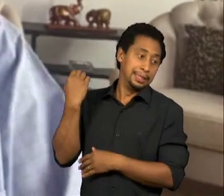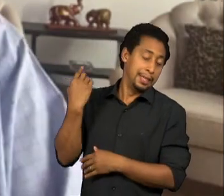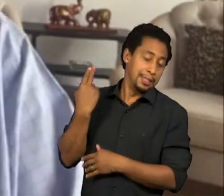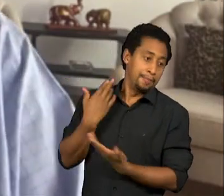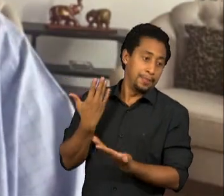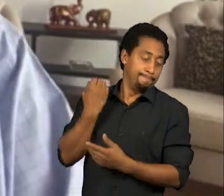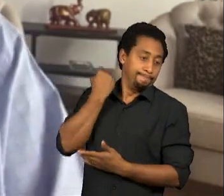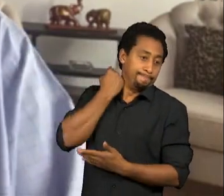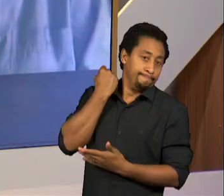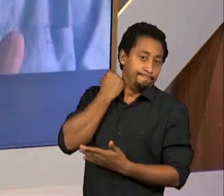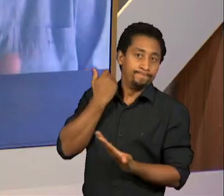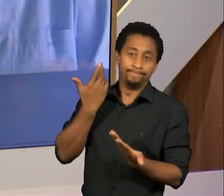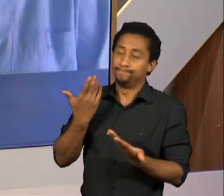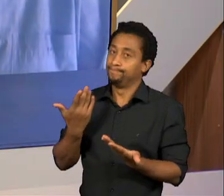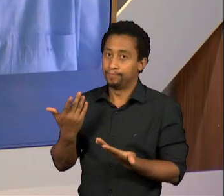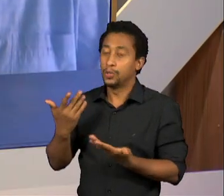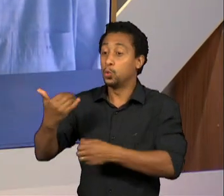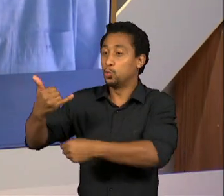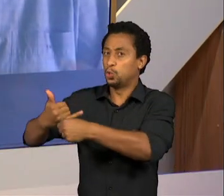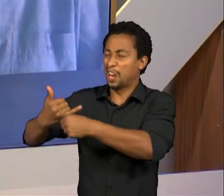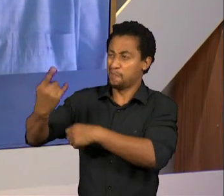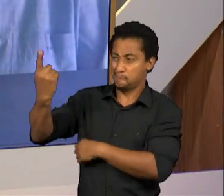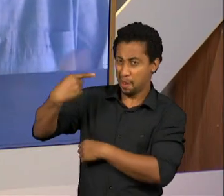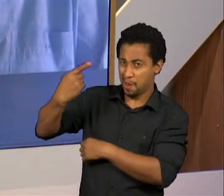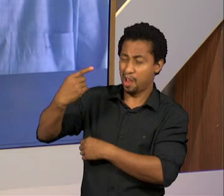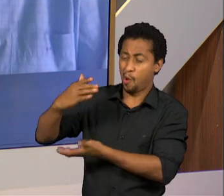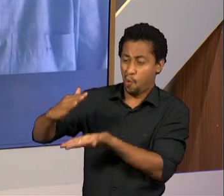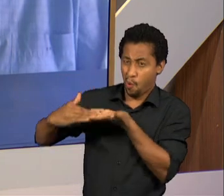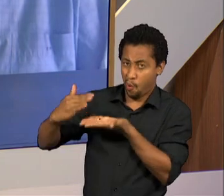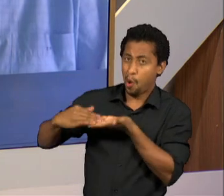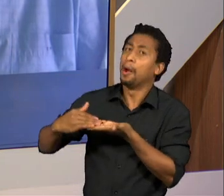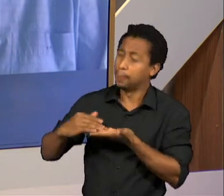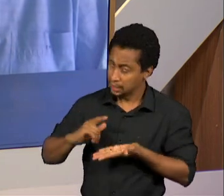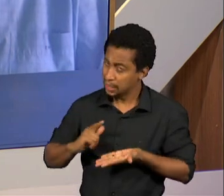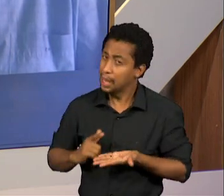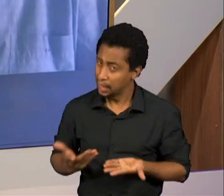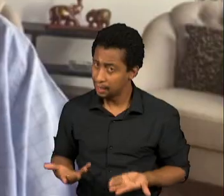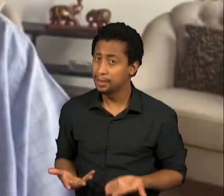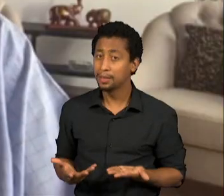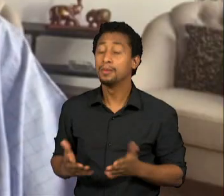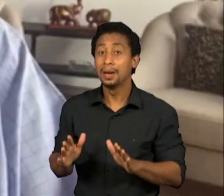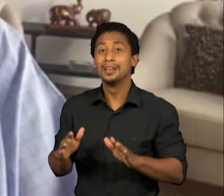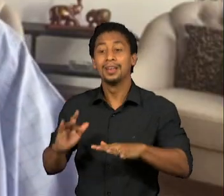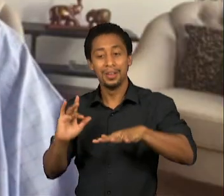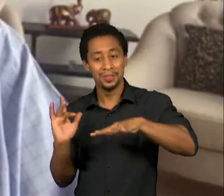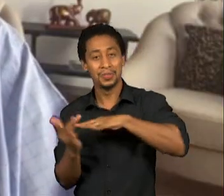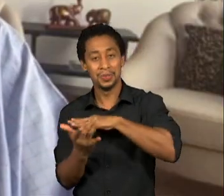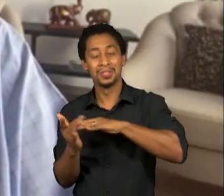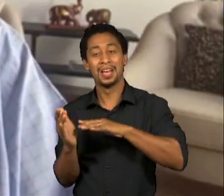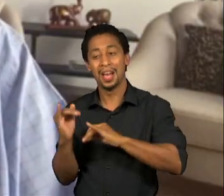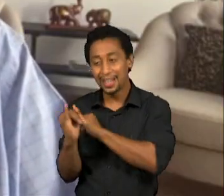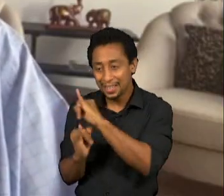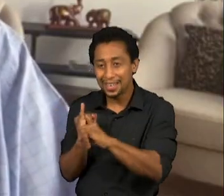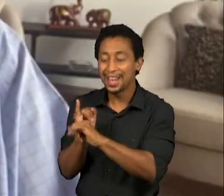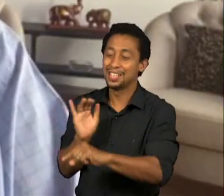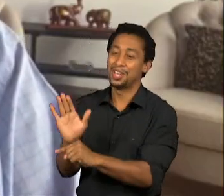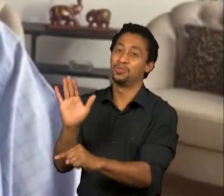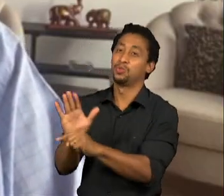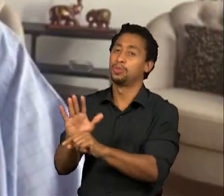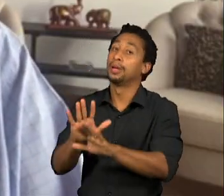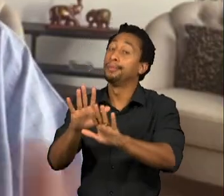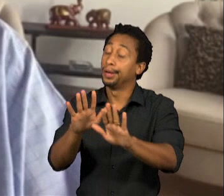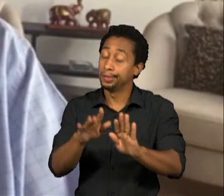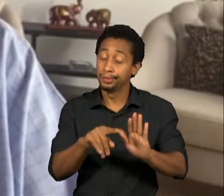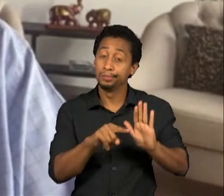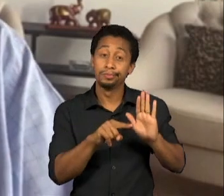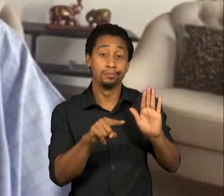As mídias ajudam a facilitar, ajudam o caminho do jornalista. Ao mesmo tempo, dificultam, na medida em que acontecem